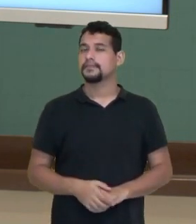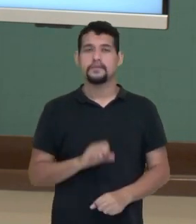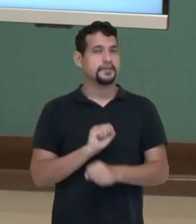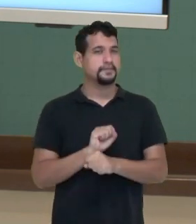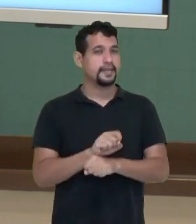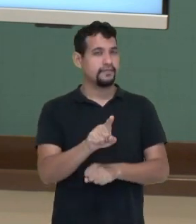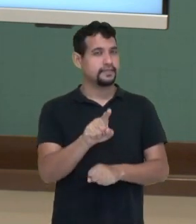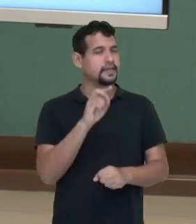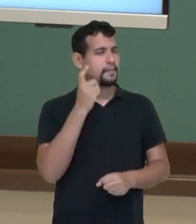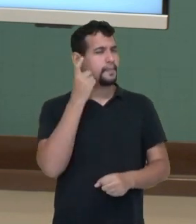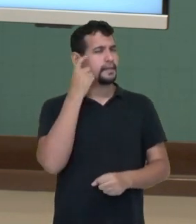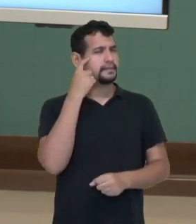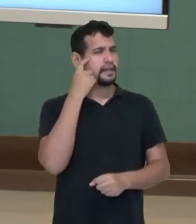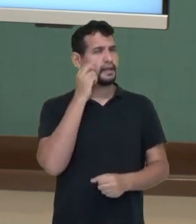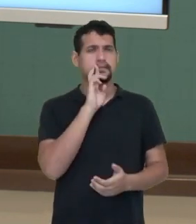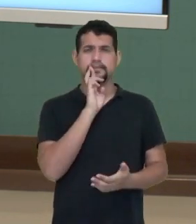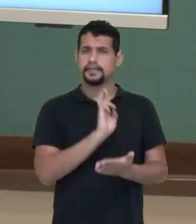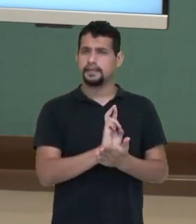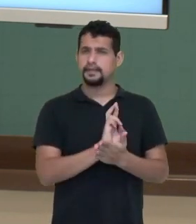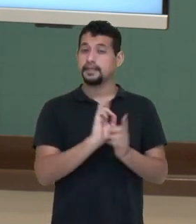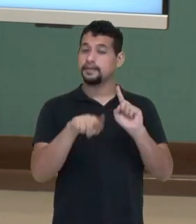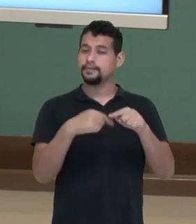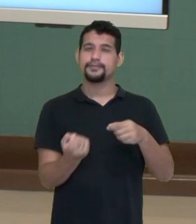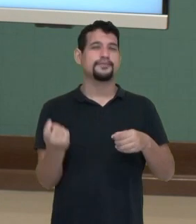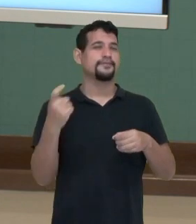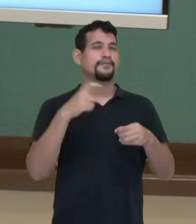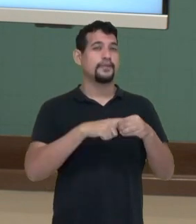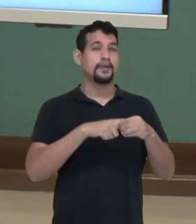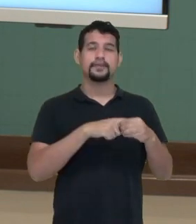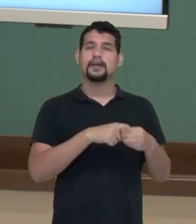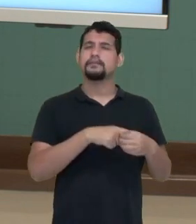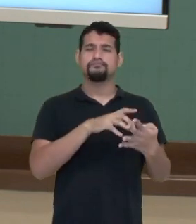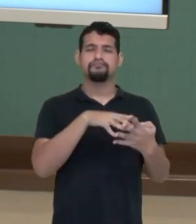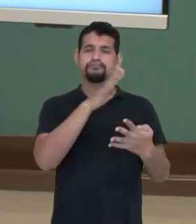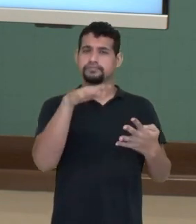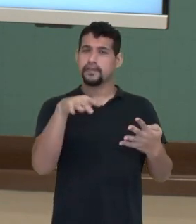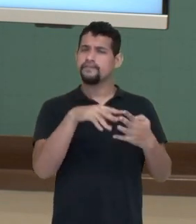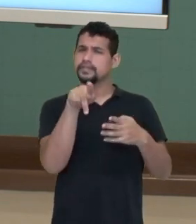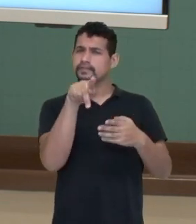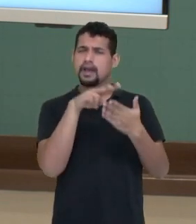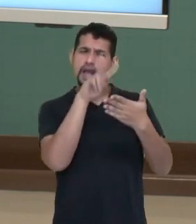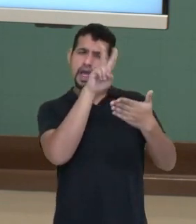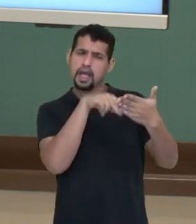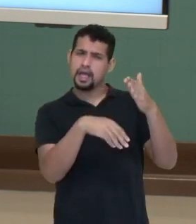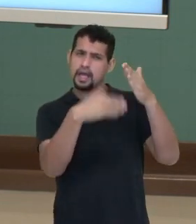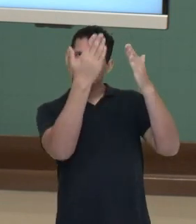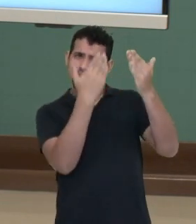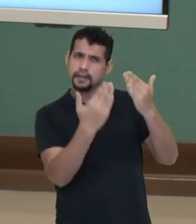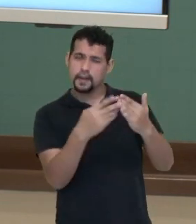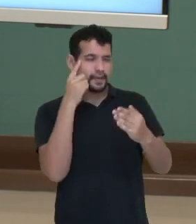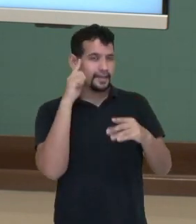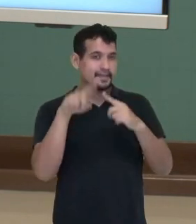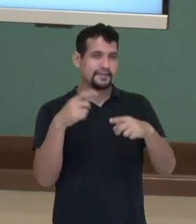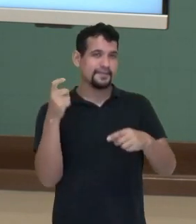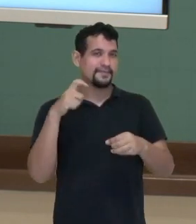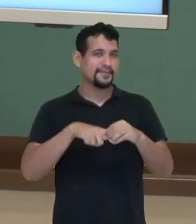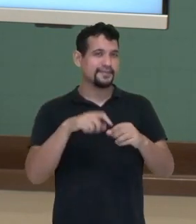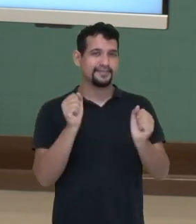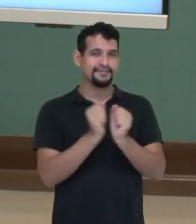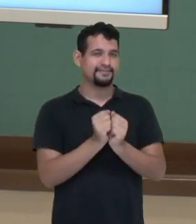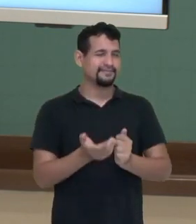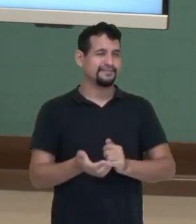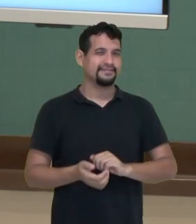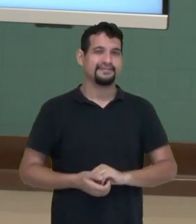um tempo para você pensar nessa situação. Vamos voltar aqui para o fluxograma, você vai dar uma lida aí, vai pensar e eu já volto para a gente